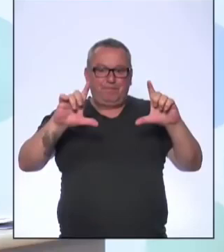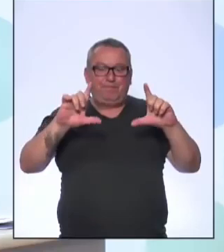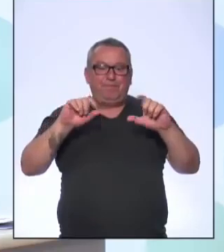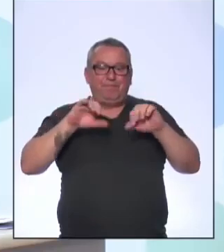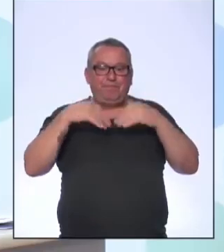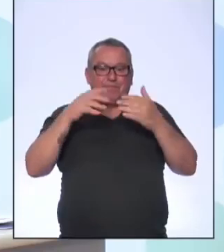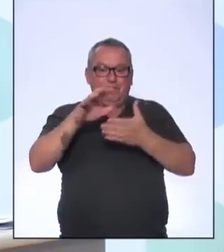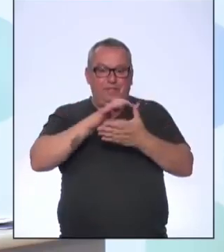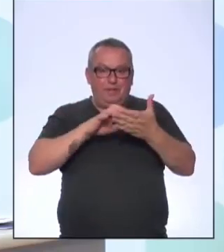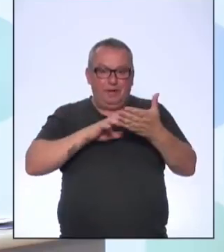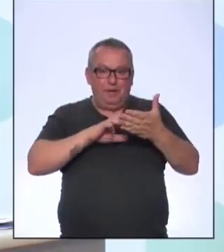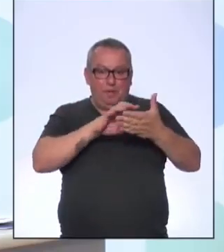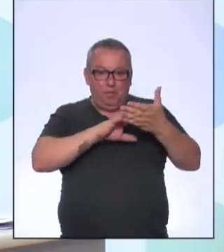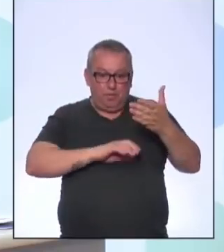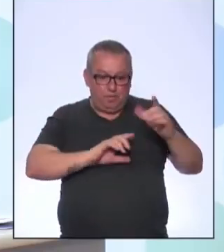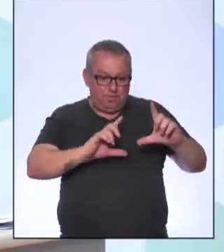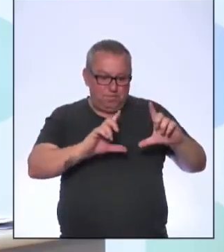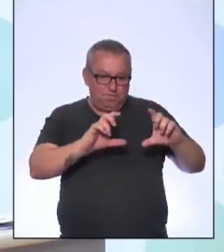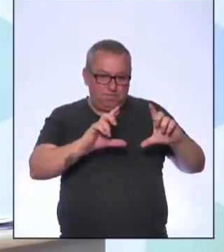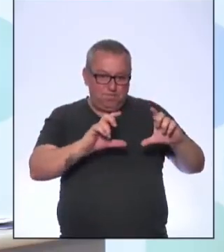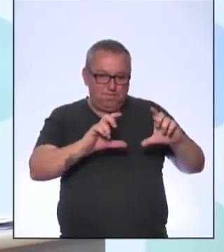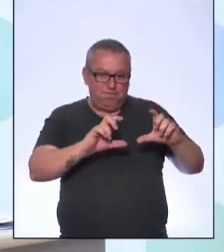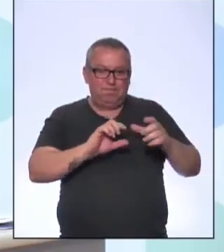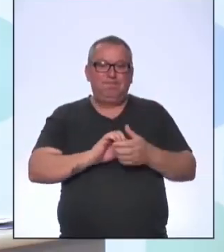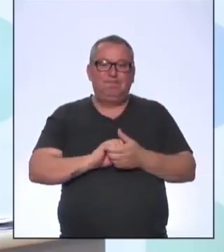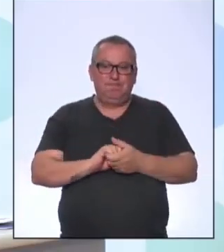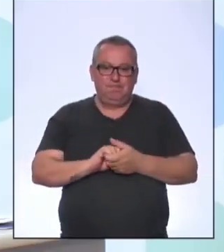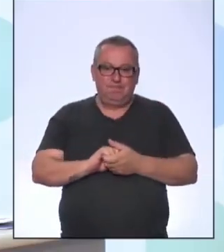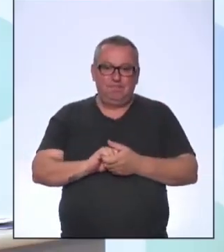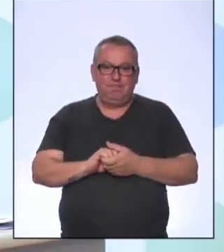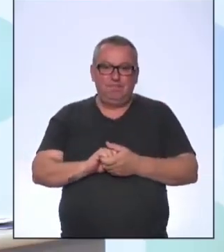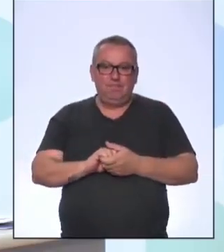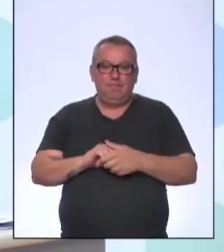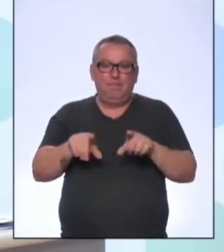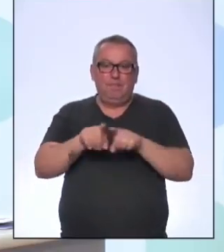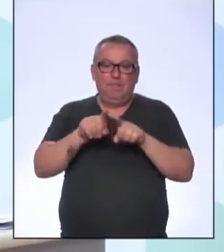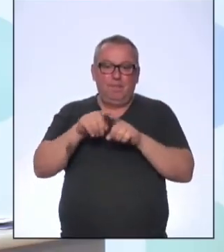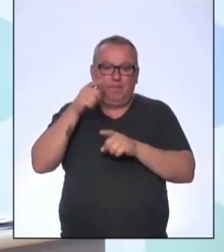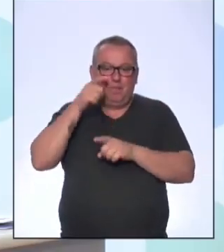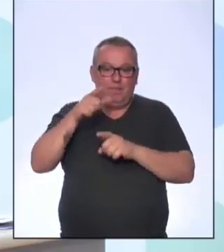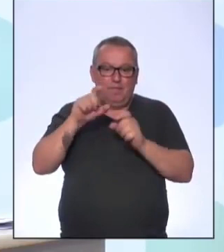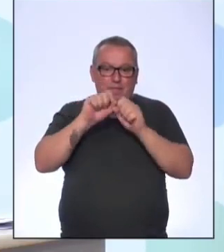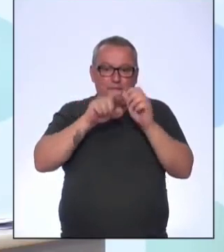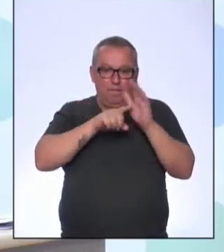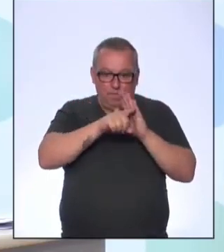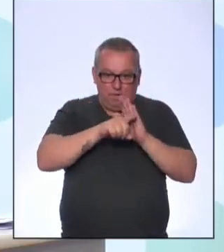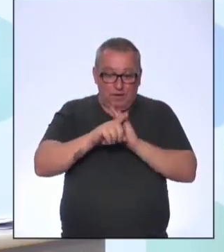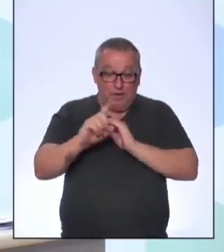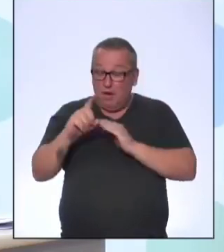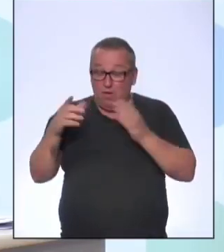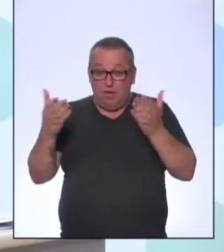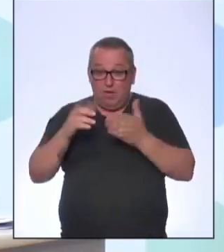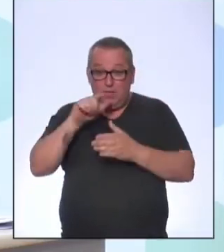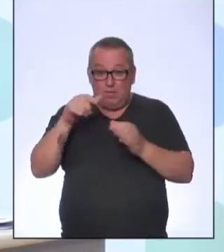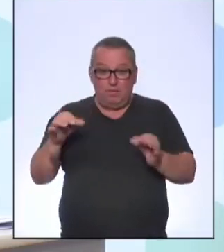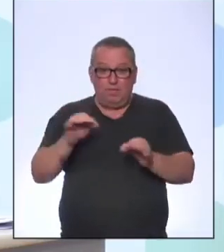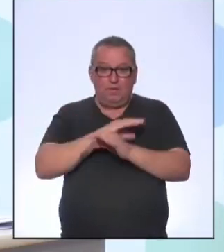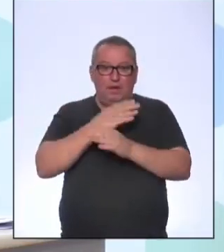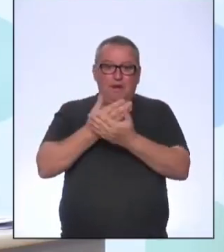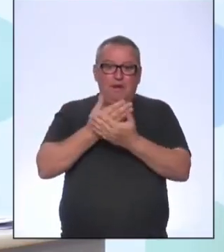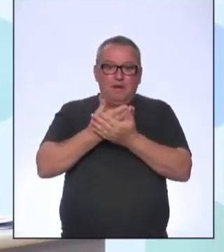né? Mesmo havendo Exatamente, texto, a gente coloca a gente coloca a atenção. fotografia, né? E é interessante se você fizer uma pesquisa não agora, depois de terminar essa aula, né?